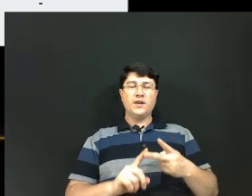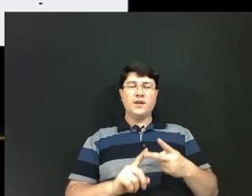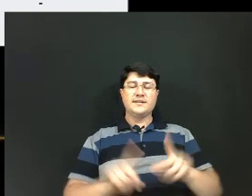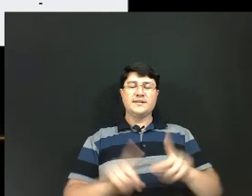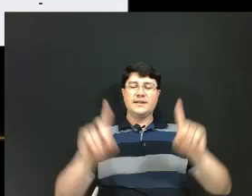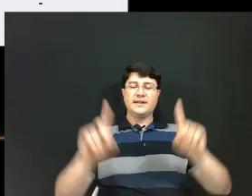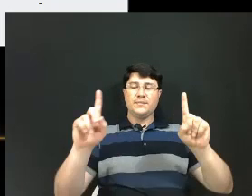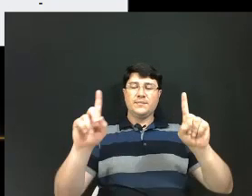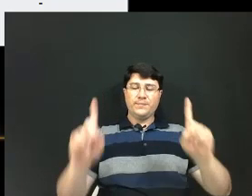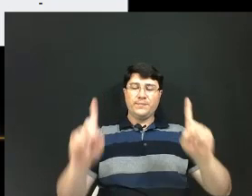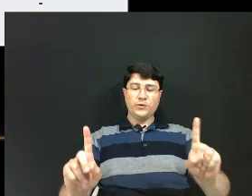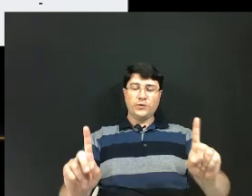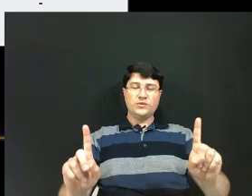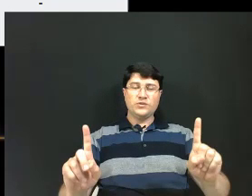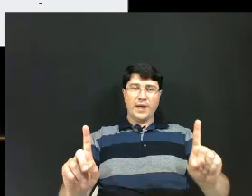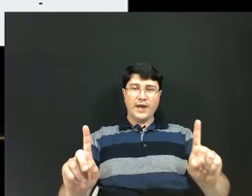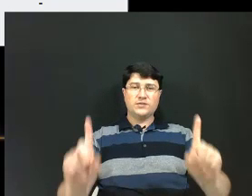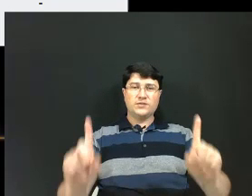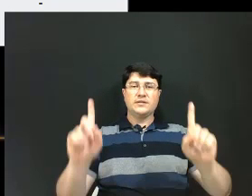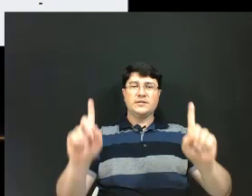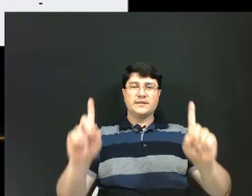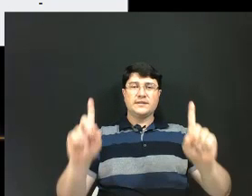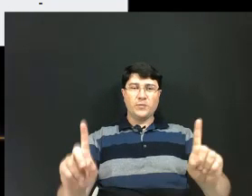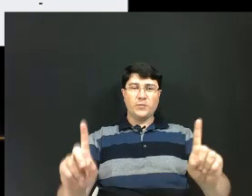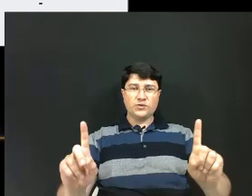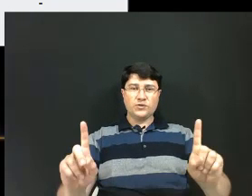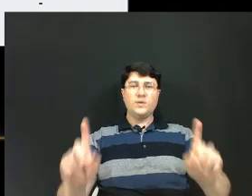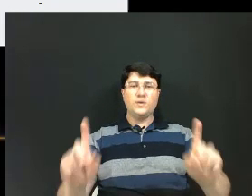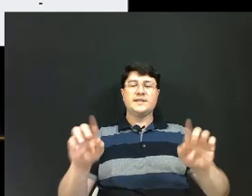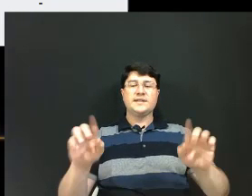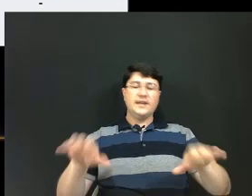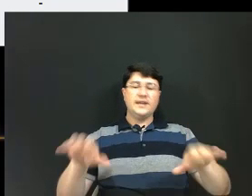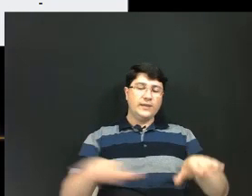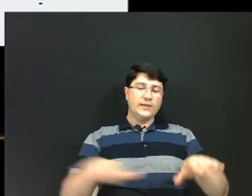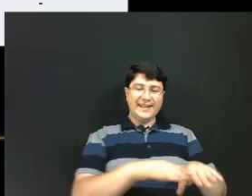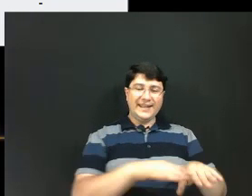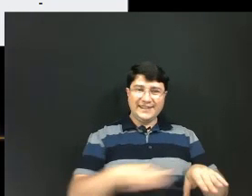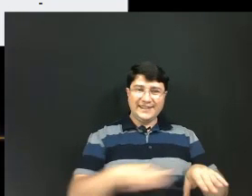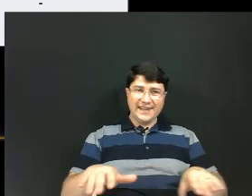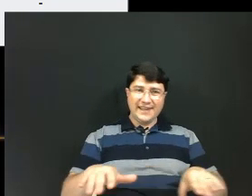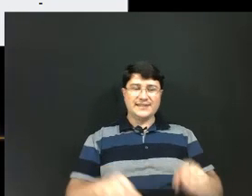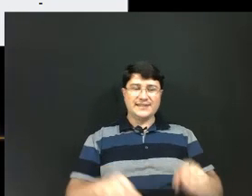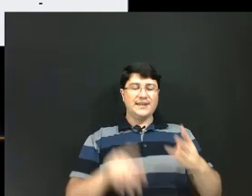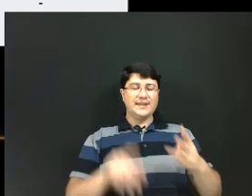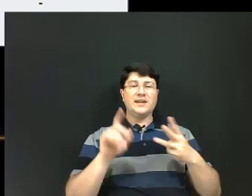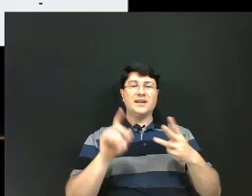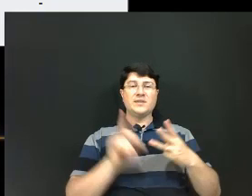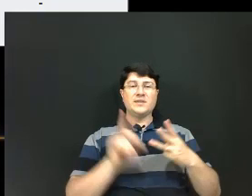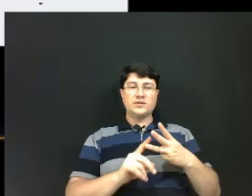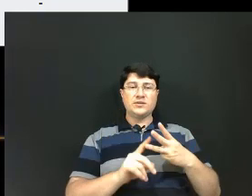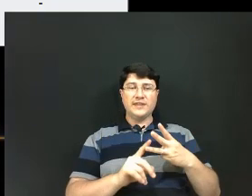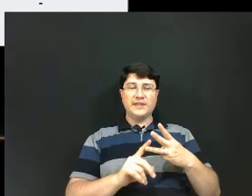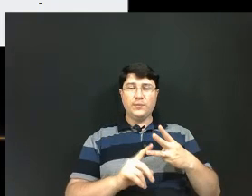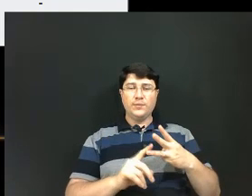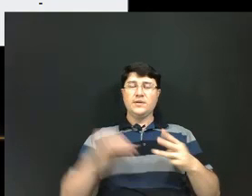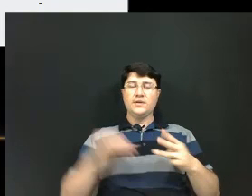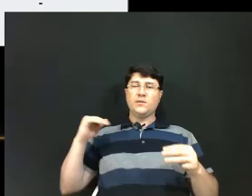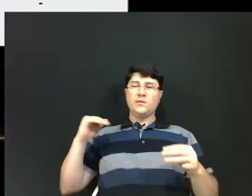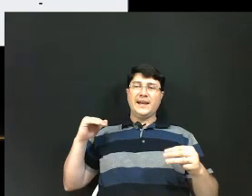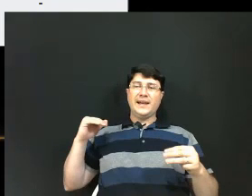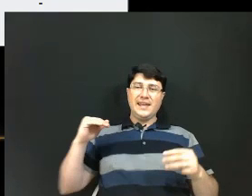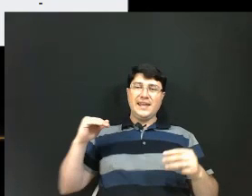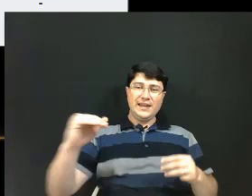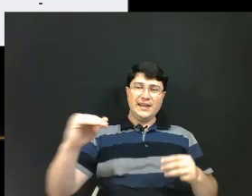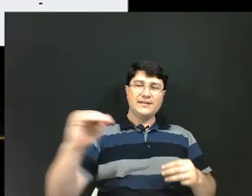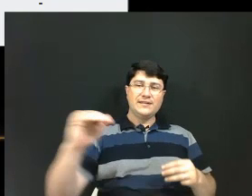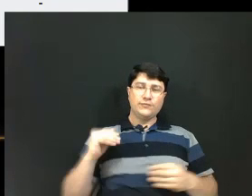semântico pós, pontos no espaço, são pessoas e não há nada entre eles. Campo semântico tempo,